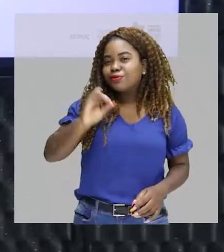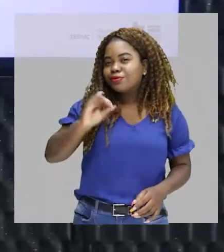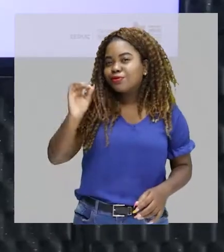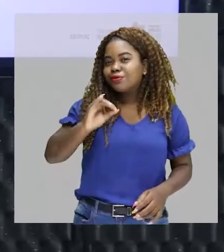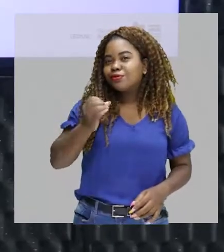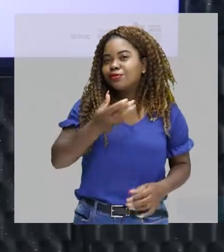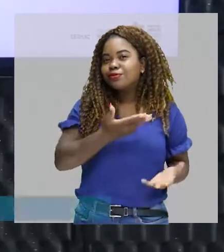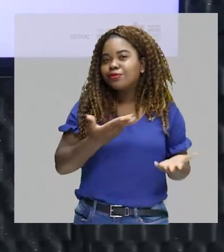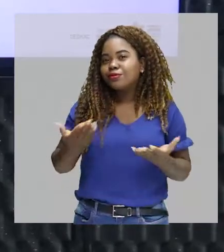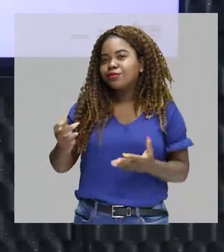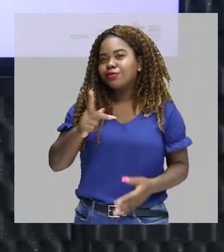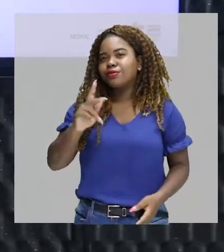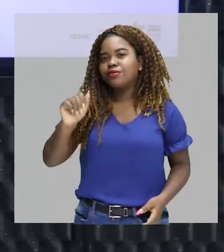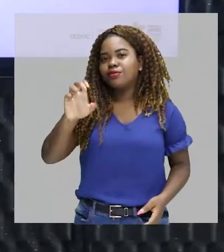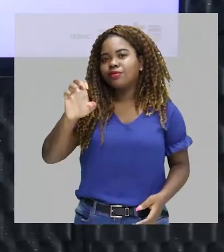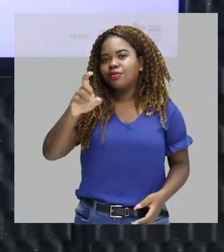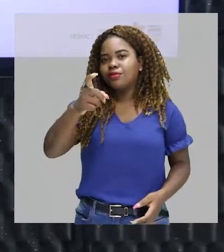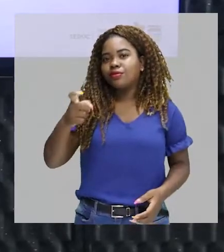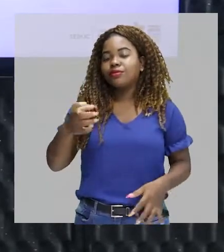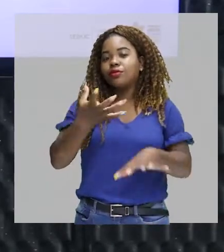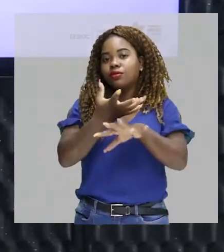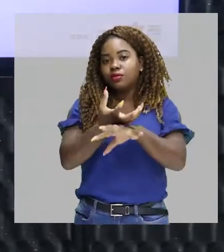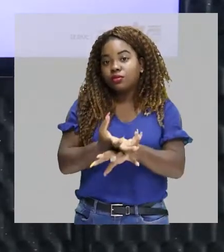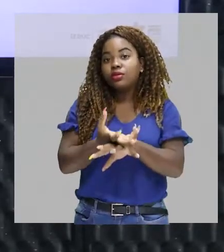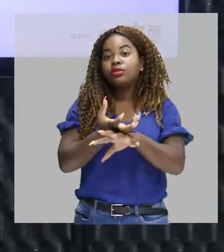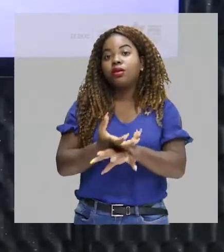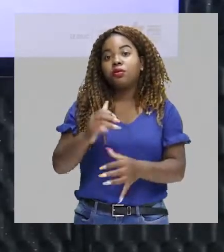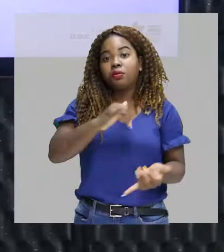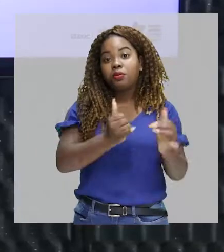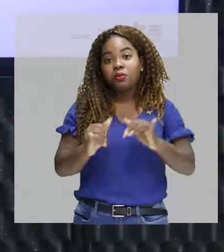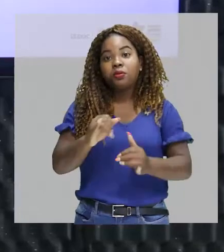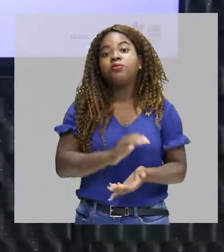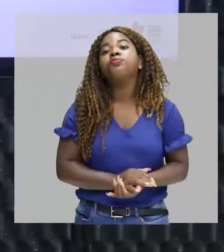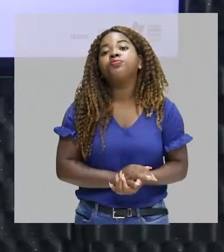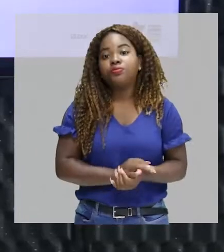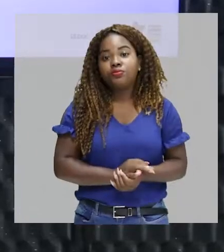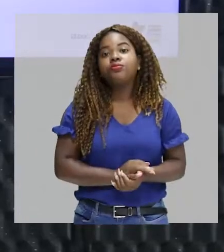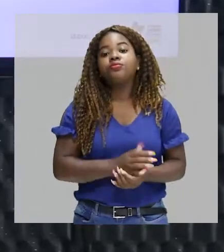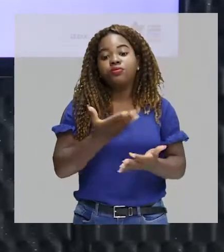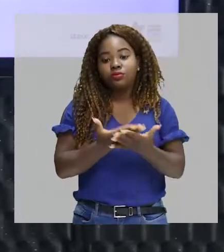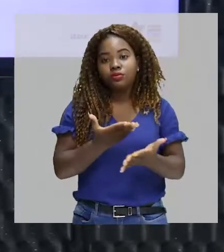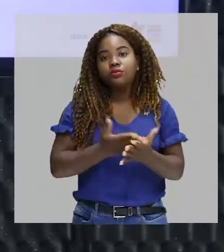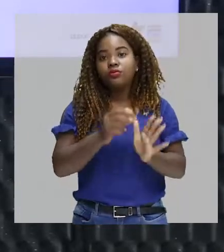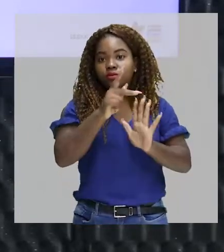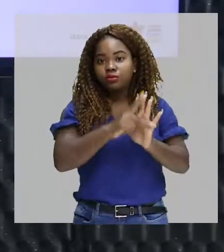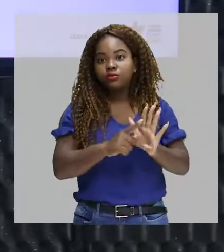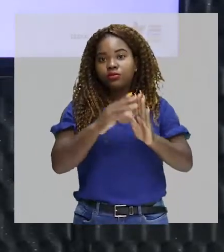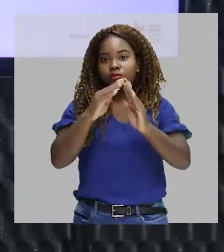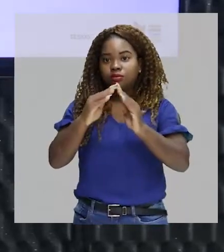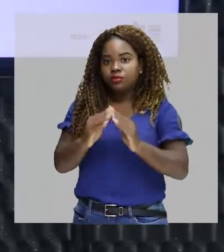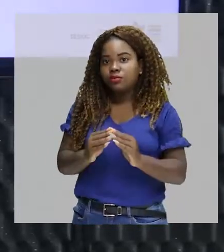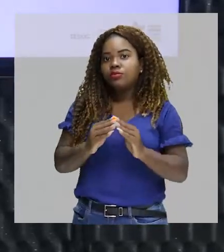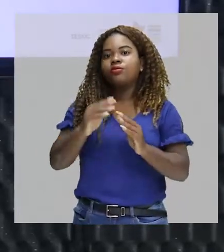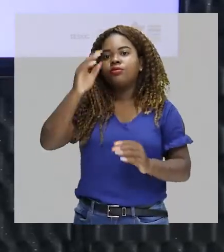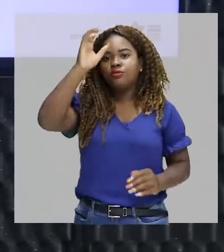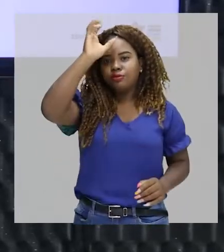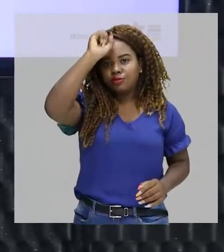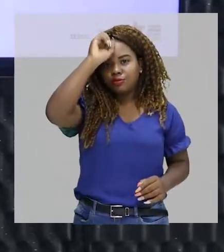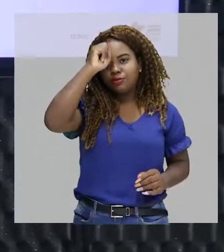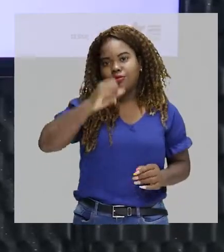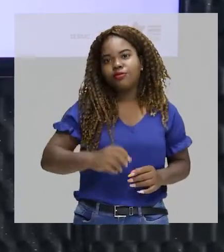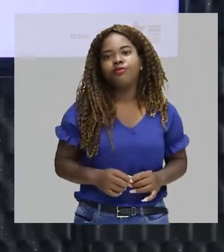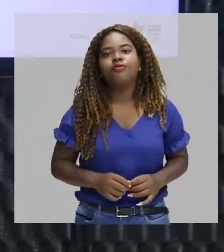Olá, turma, sejam todos bem-vindos, professor Alex, disciplina Química, mais uma aula do nosso projeto Fique em Casa